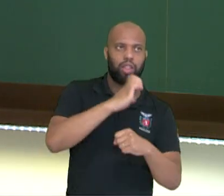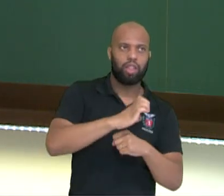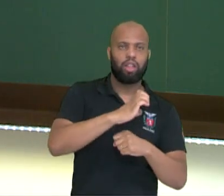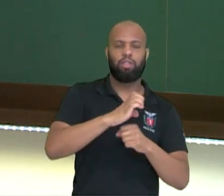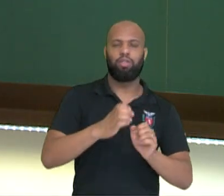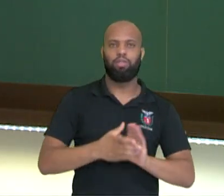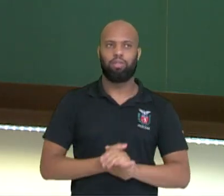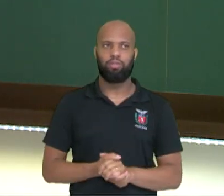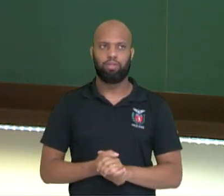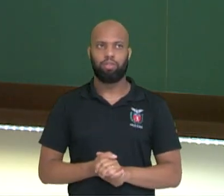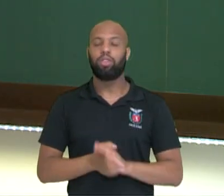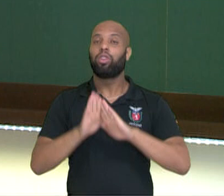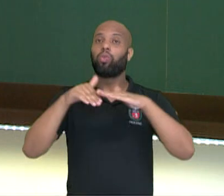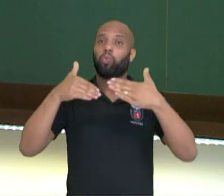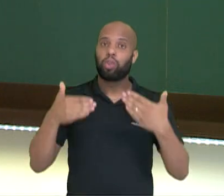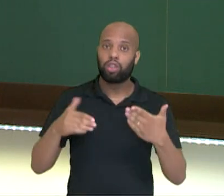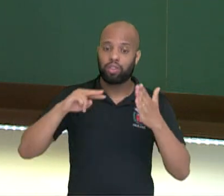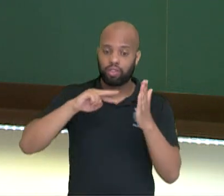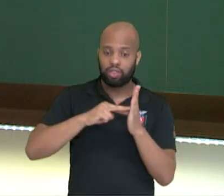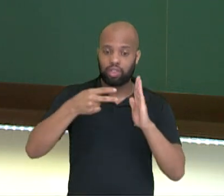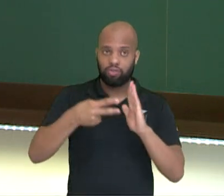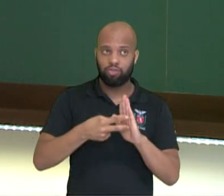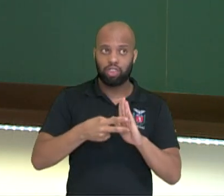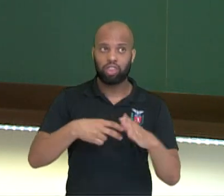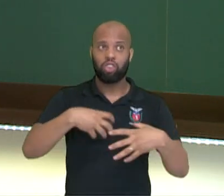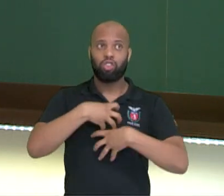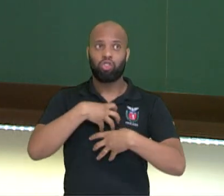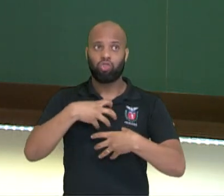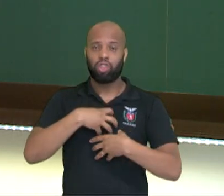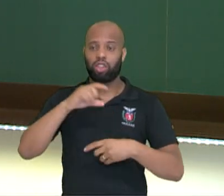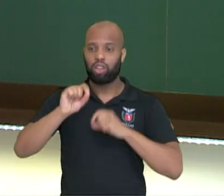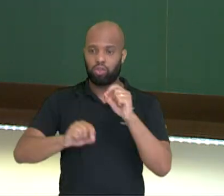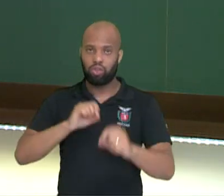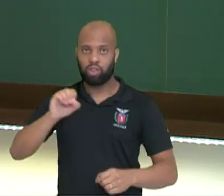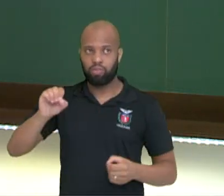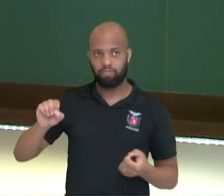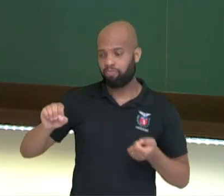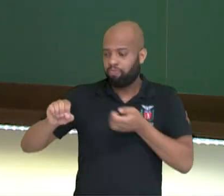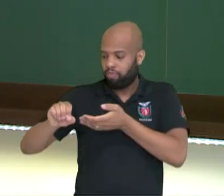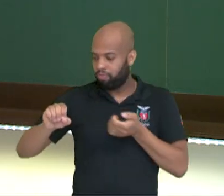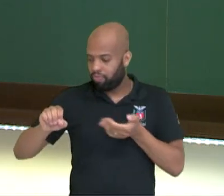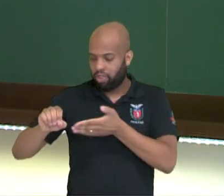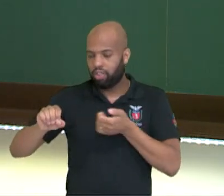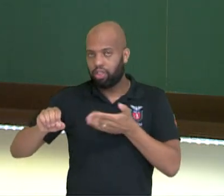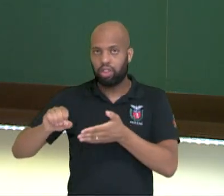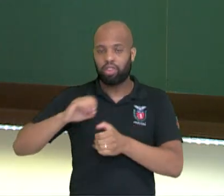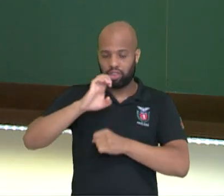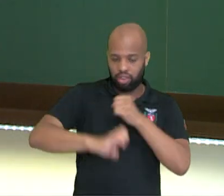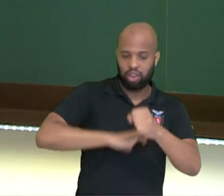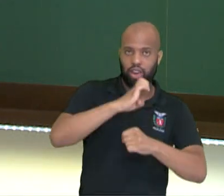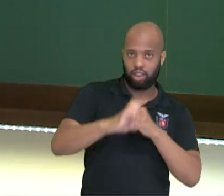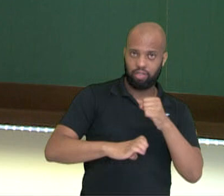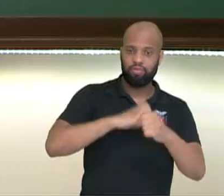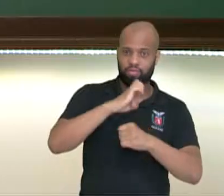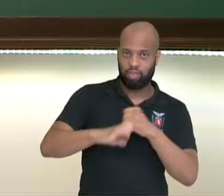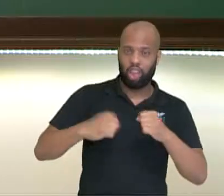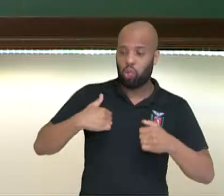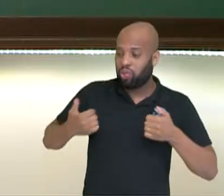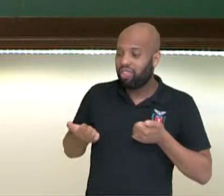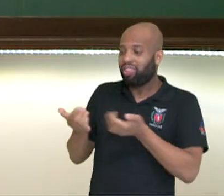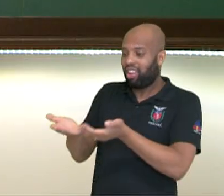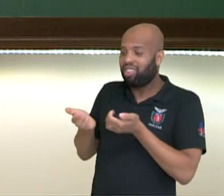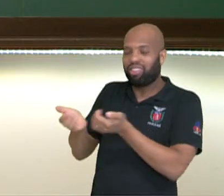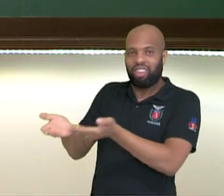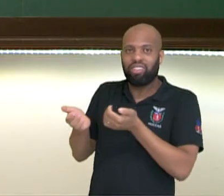negativa. Portanto, um processo em que recebeu uma quantidade de elétrons, isso mesmo, quer dizer que esse corpinho